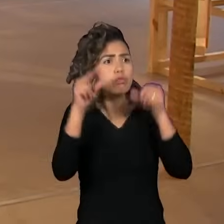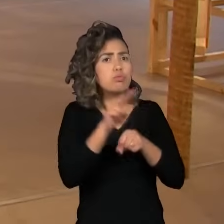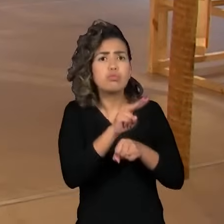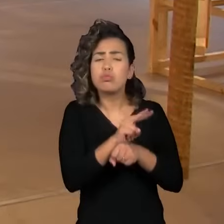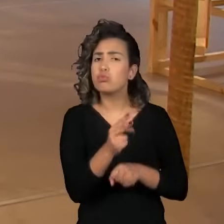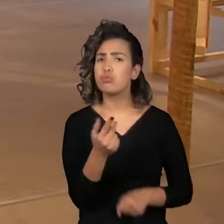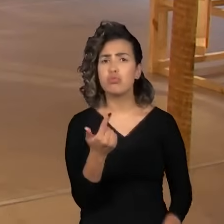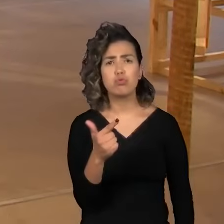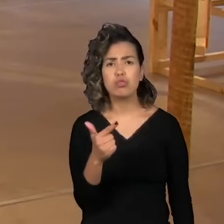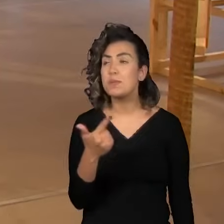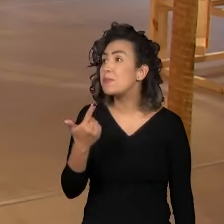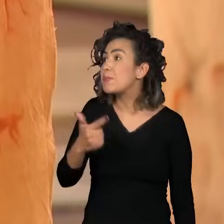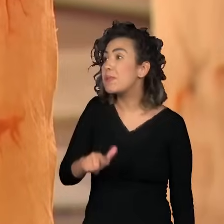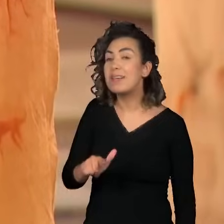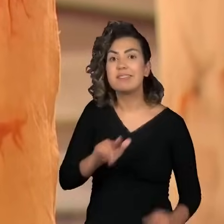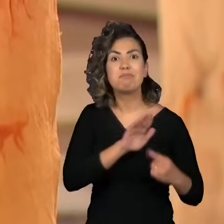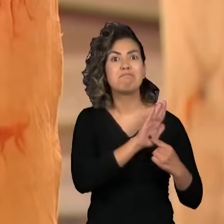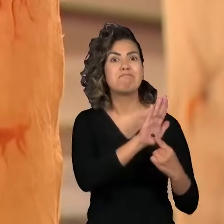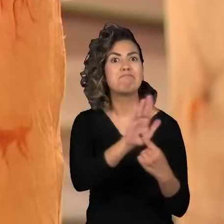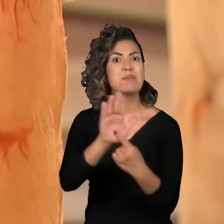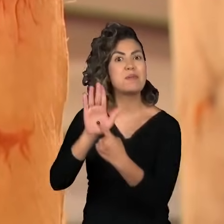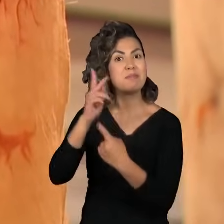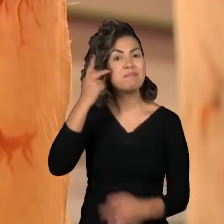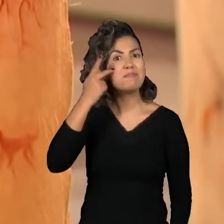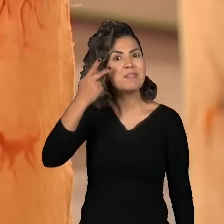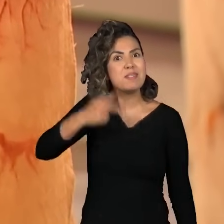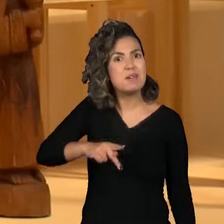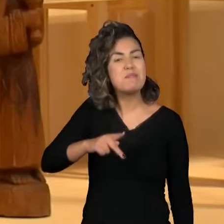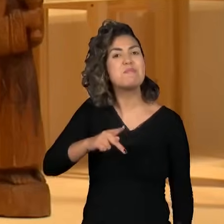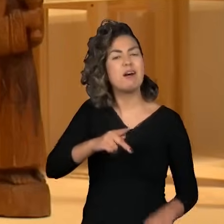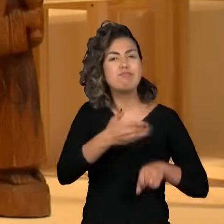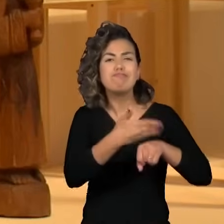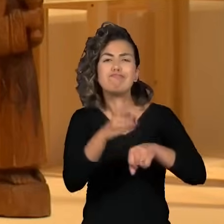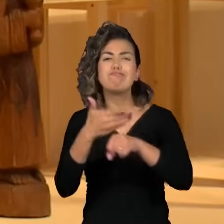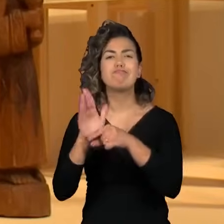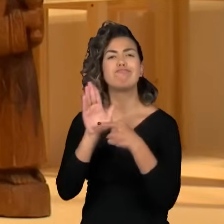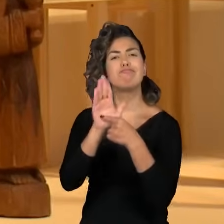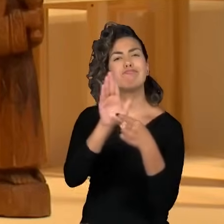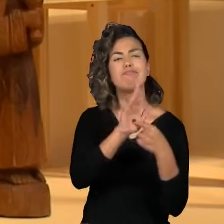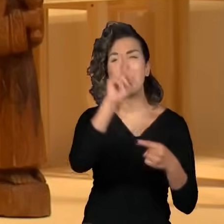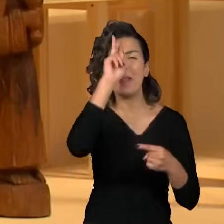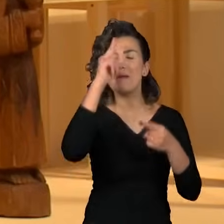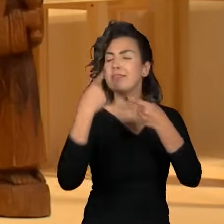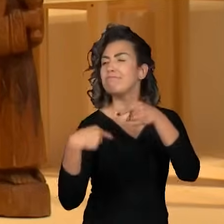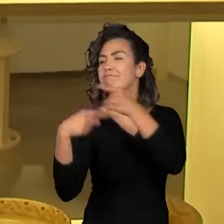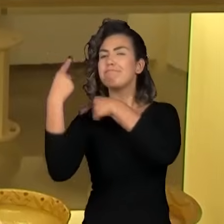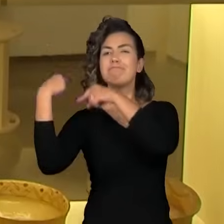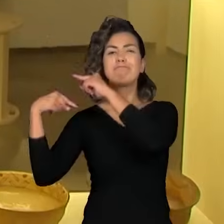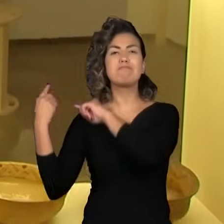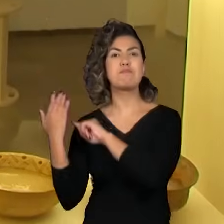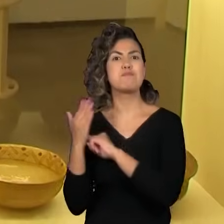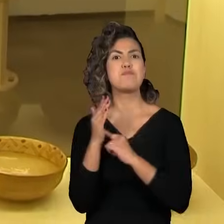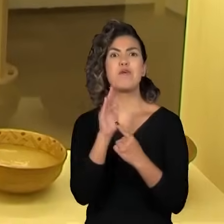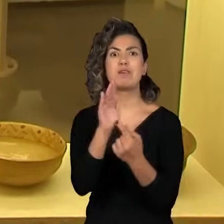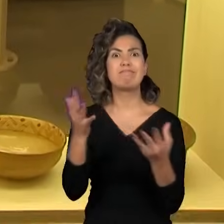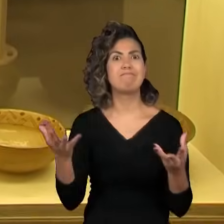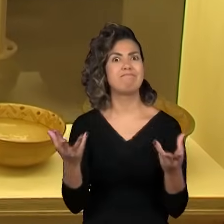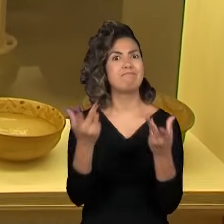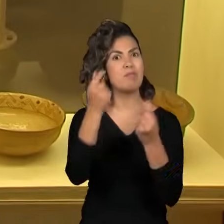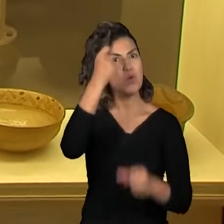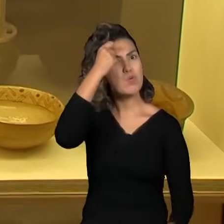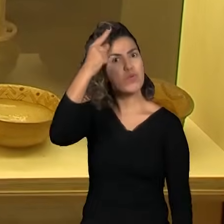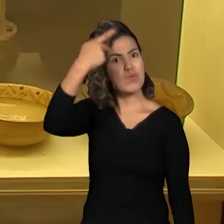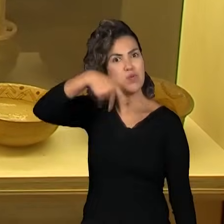E a exposição em São Paulo, Ensaios para o Museu das Origens, reúne obras que contam a história da riqueza cultural do